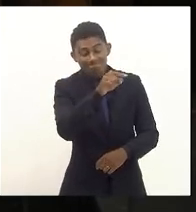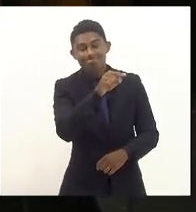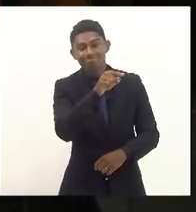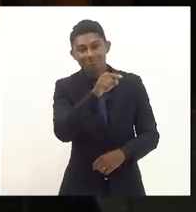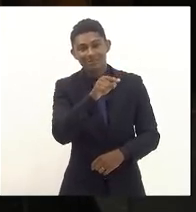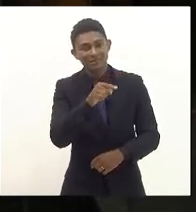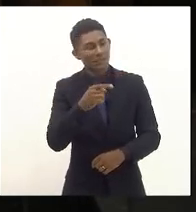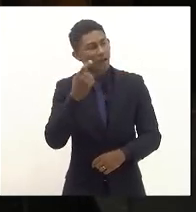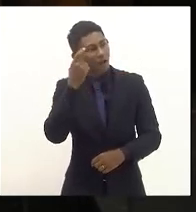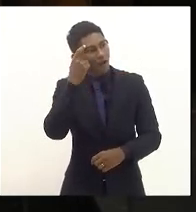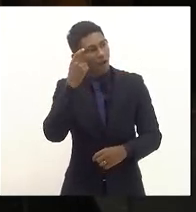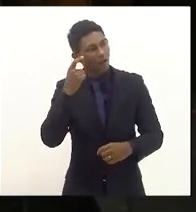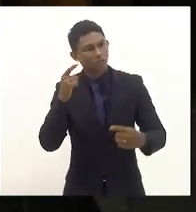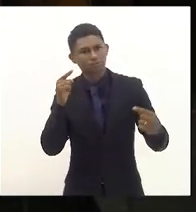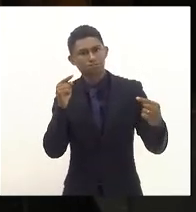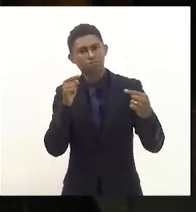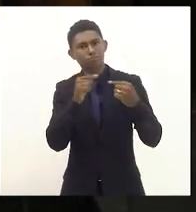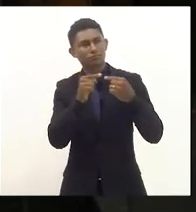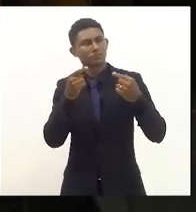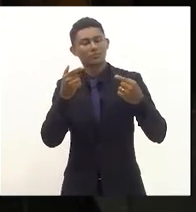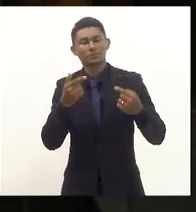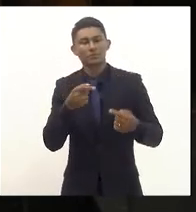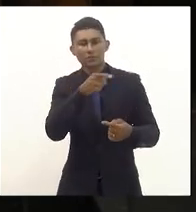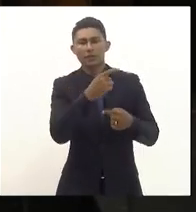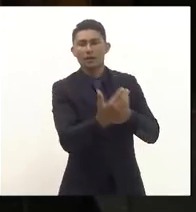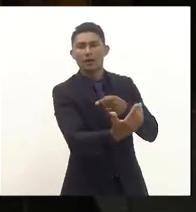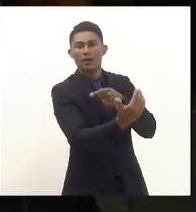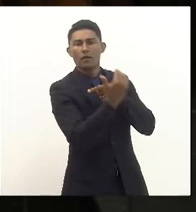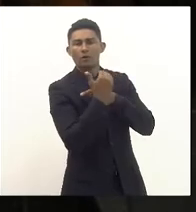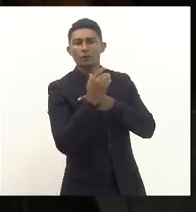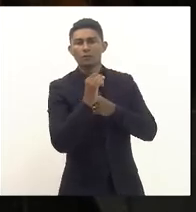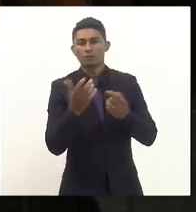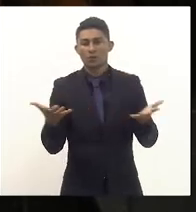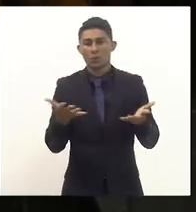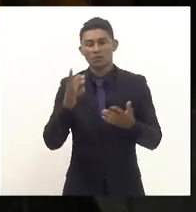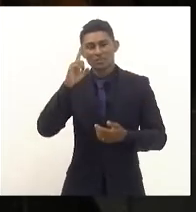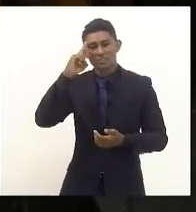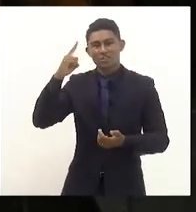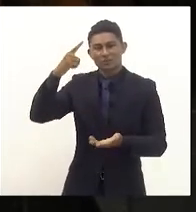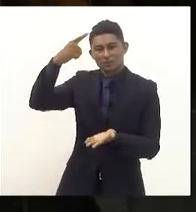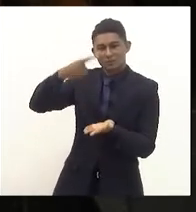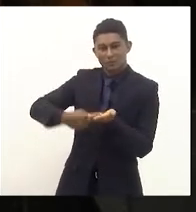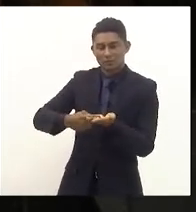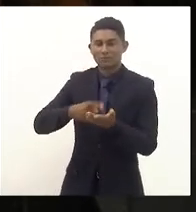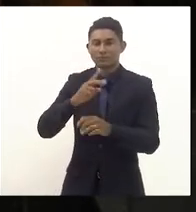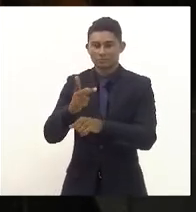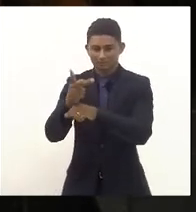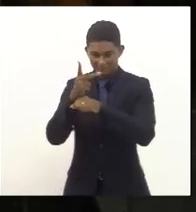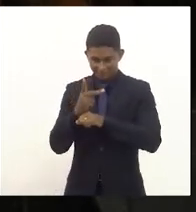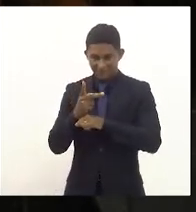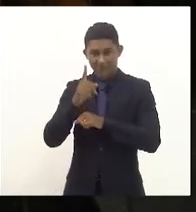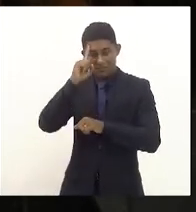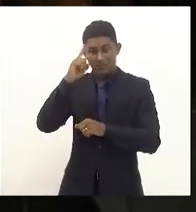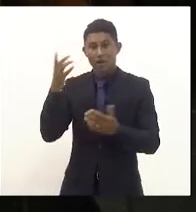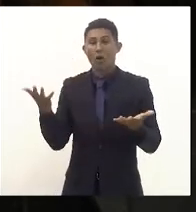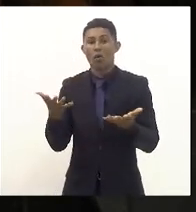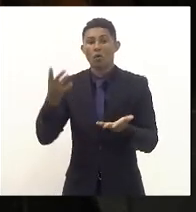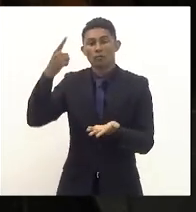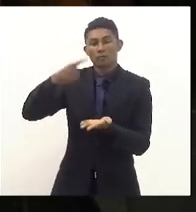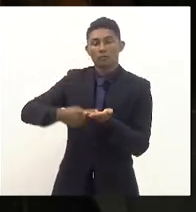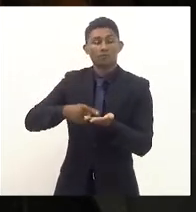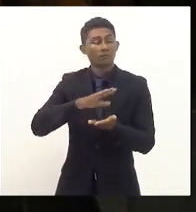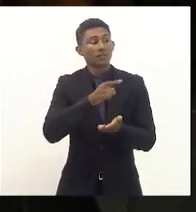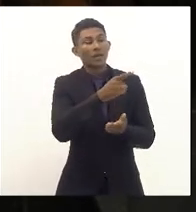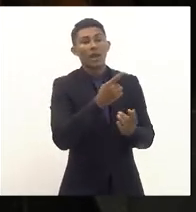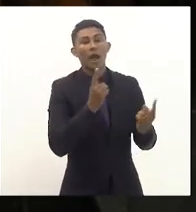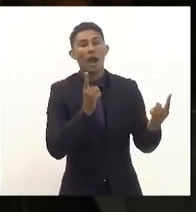coincidência existem vou colocar o mato me ajudou agendar a data de hoje depois de ter recebido a comenta mas eu tô falando mal suja Minha Vida em